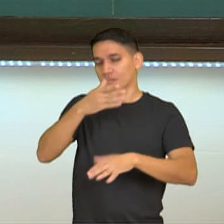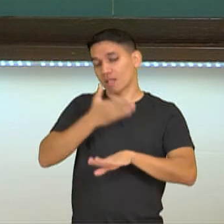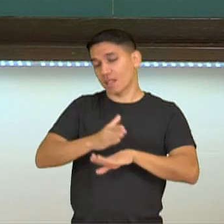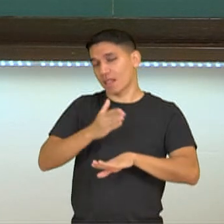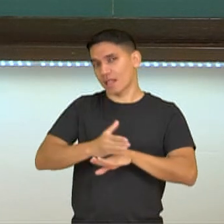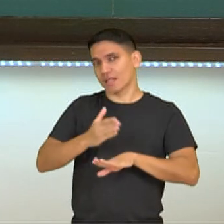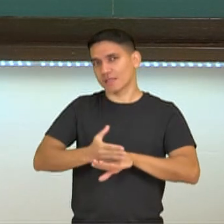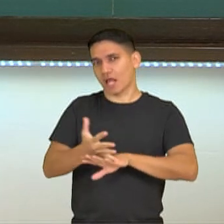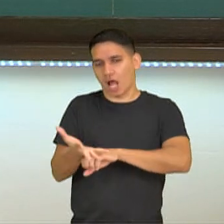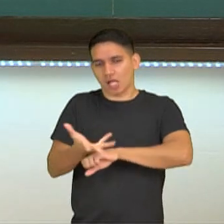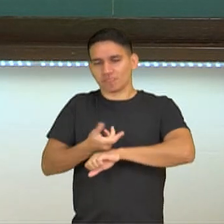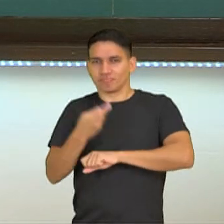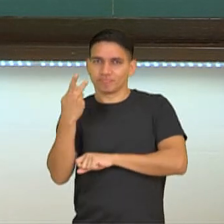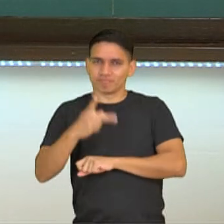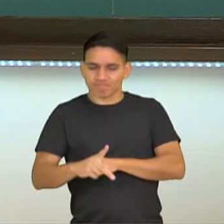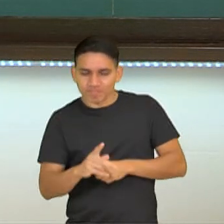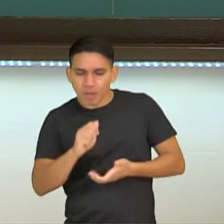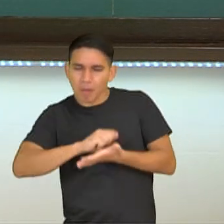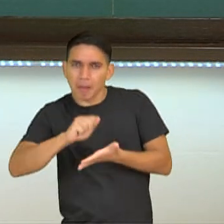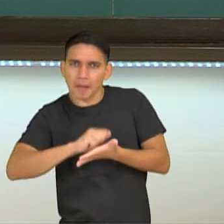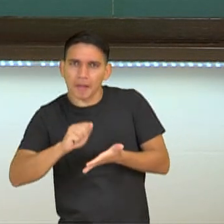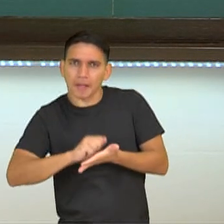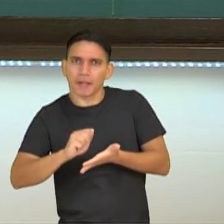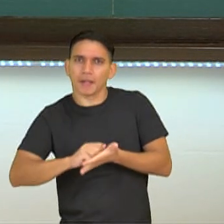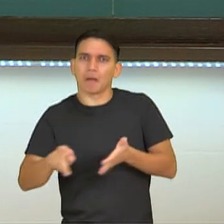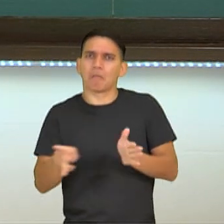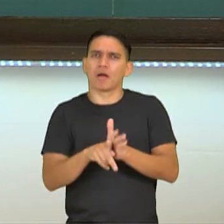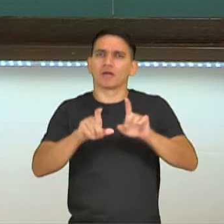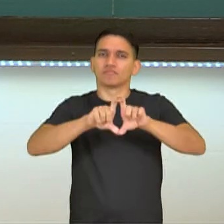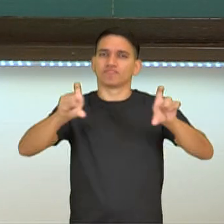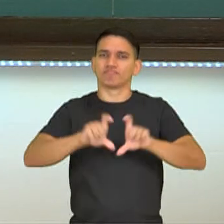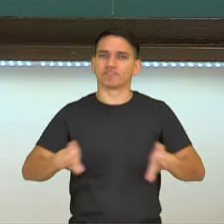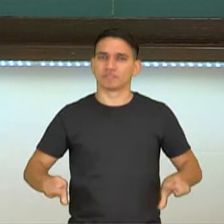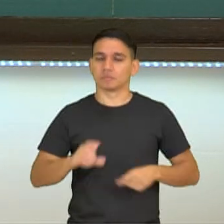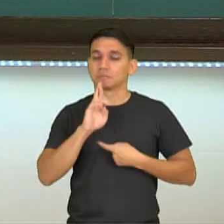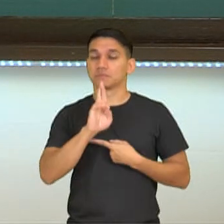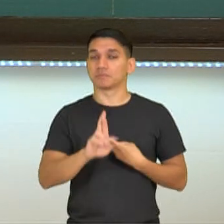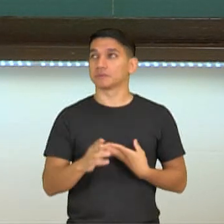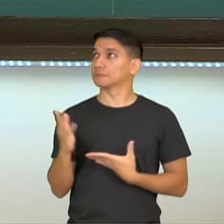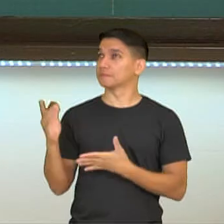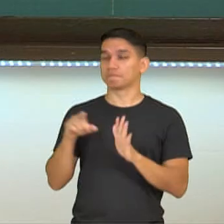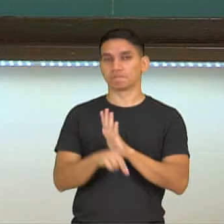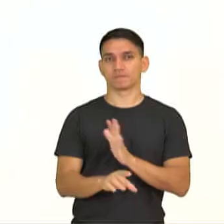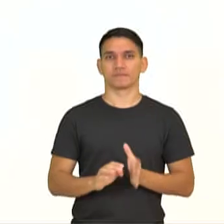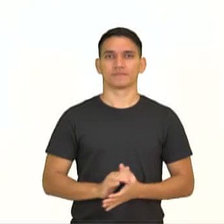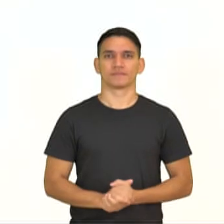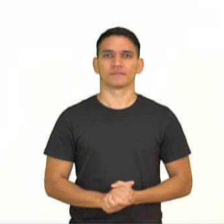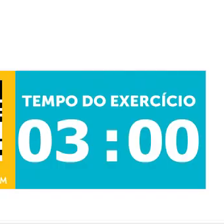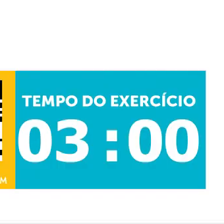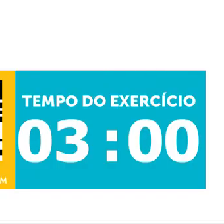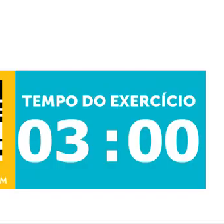treinarem a proficiência na língua escrita, elaborando uma ou duas frases para dar conta de responder a nossa primeira questão.